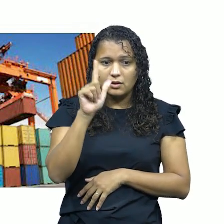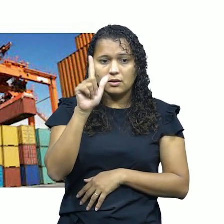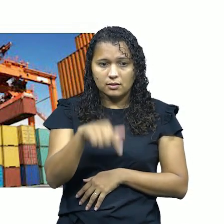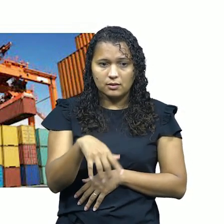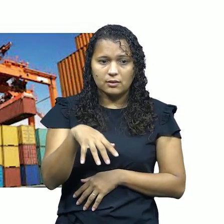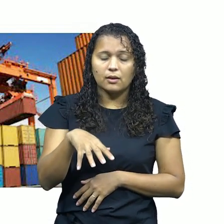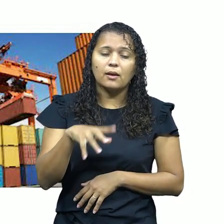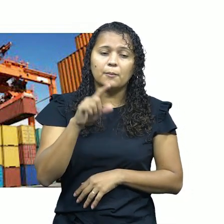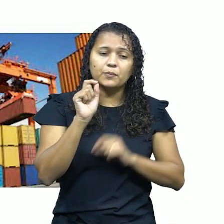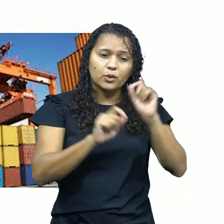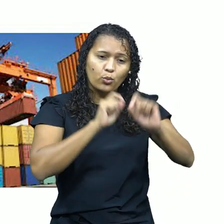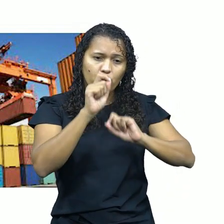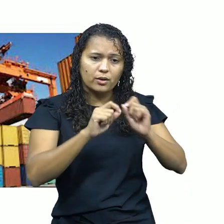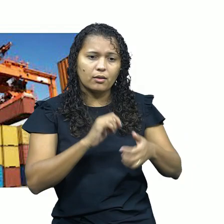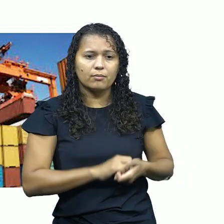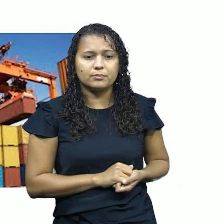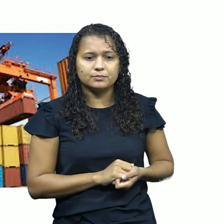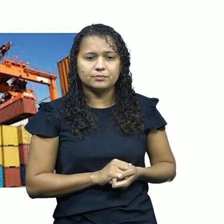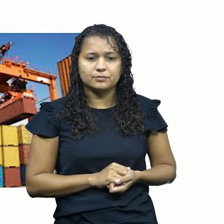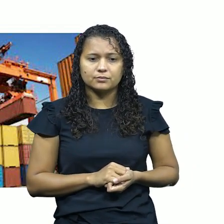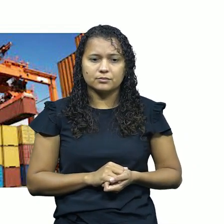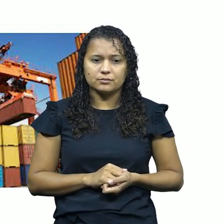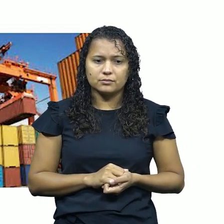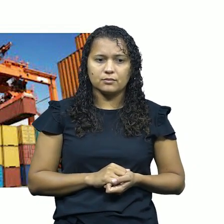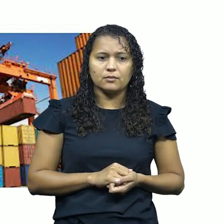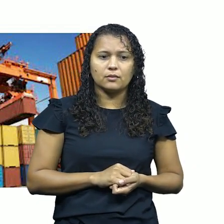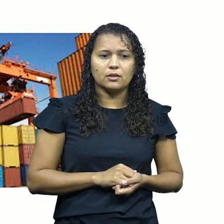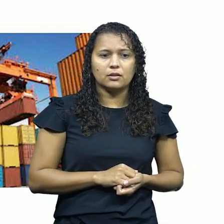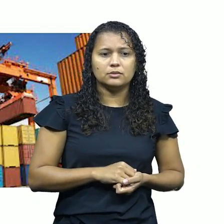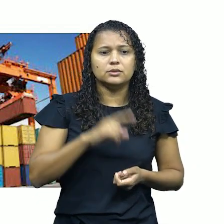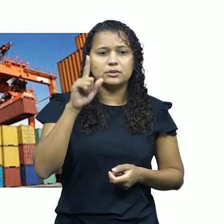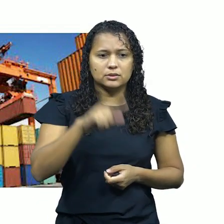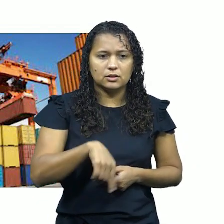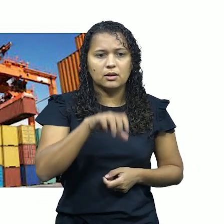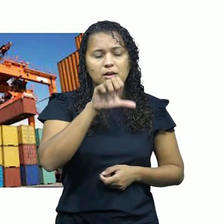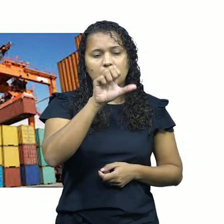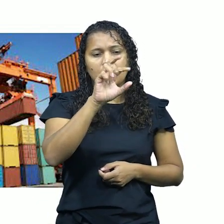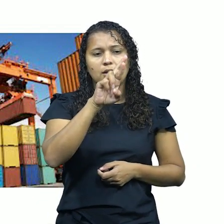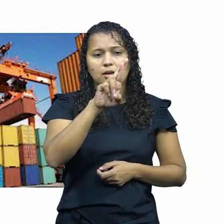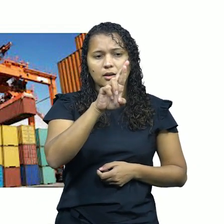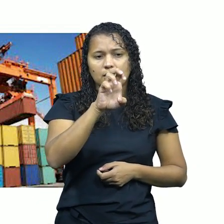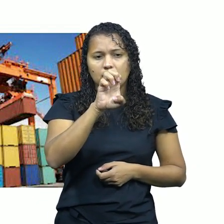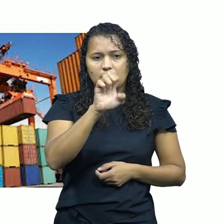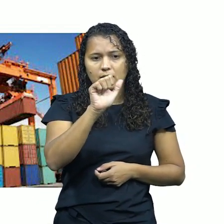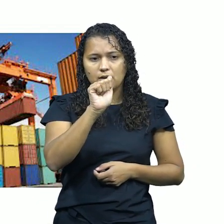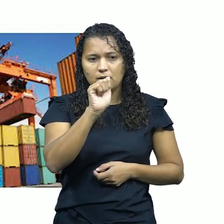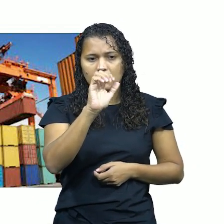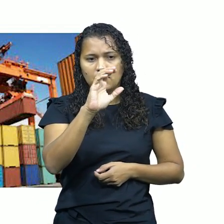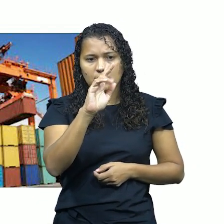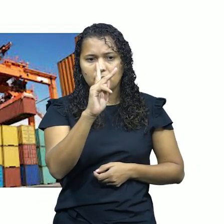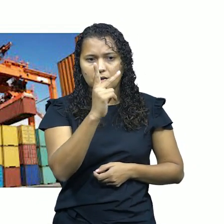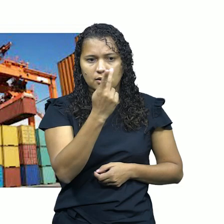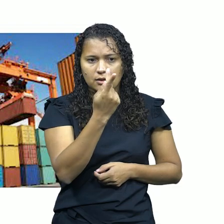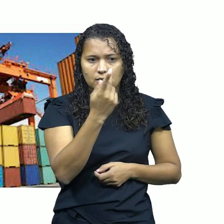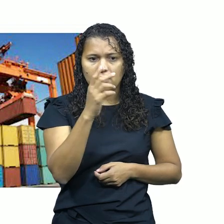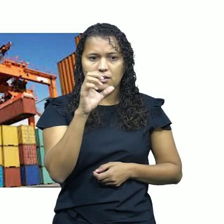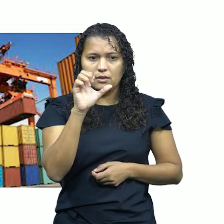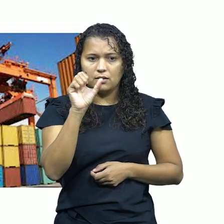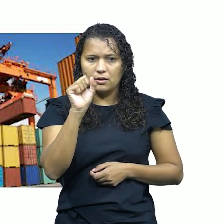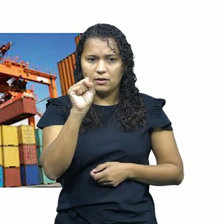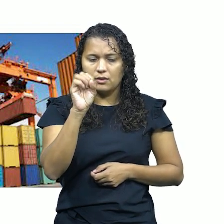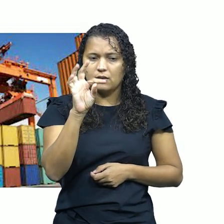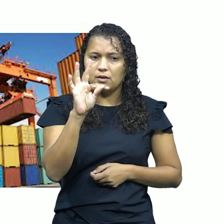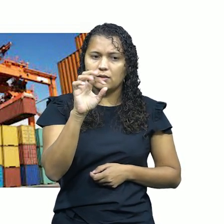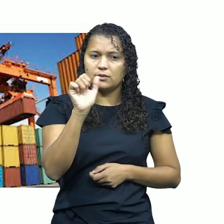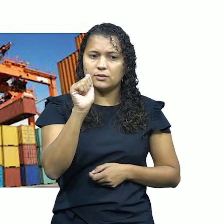é um resource taker. Ele é um veículo utilizado para a movimentação de containers de carga